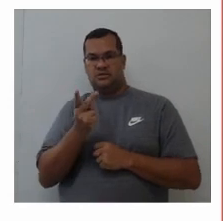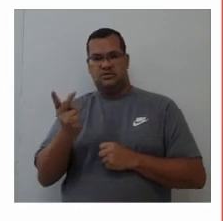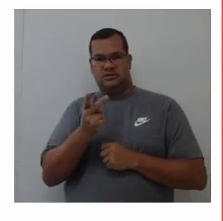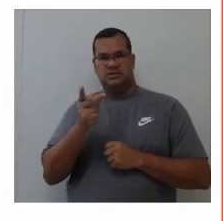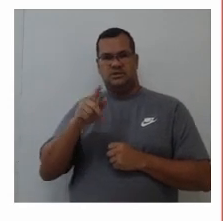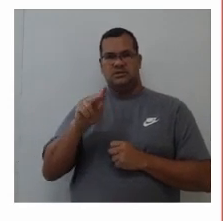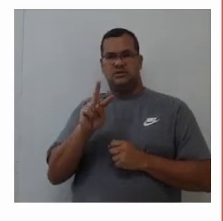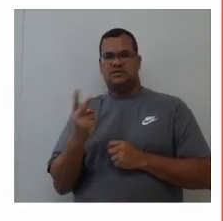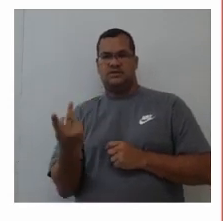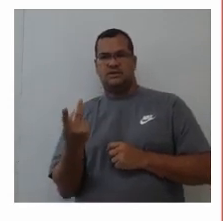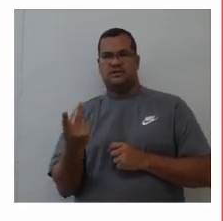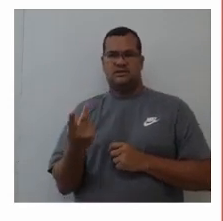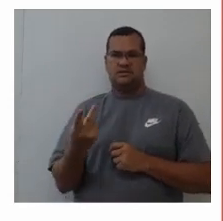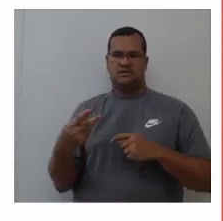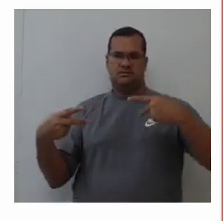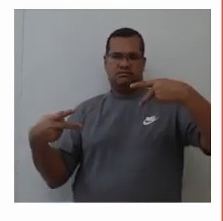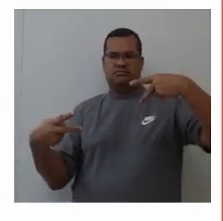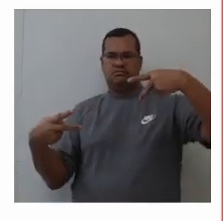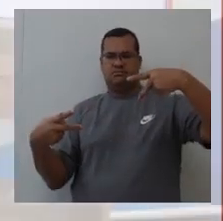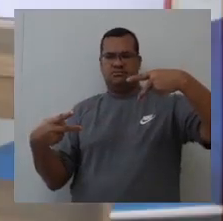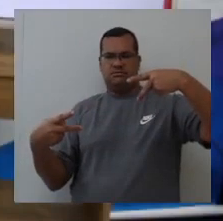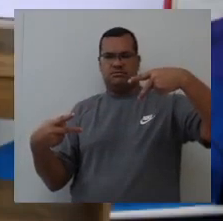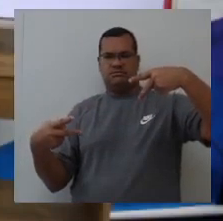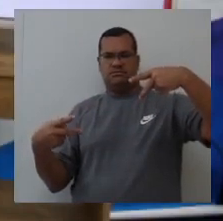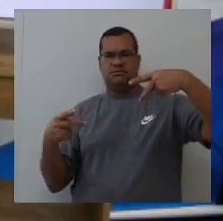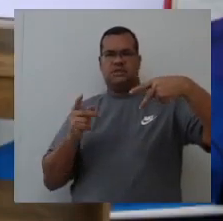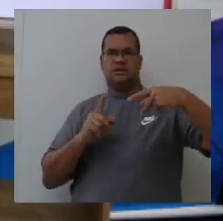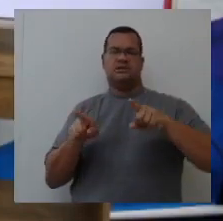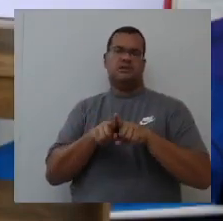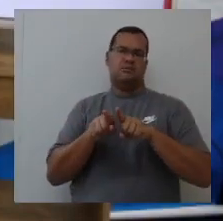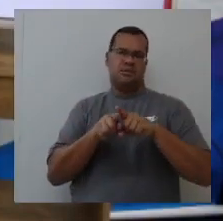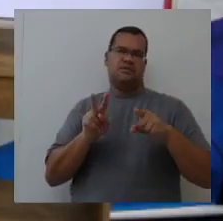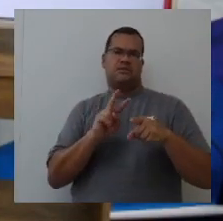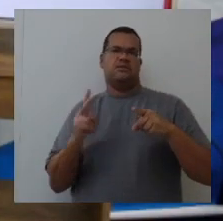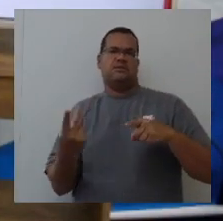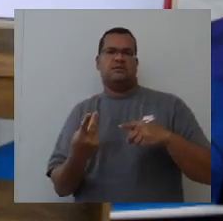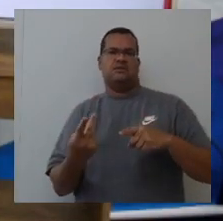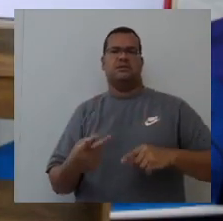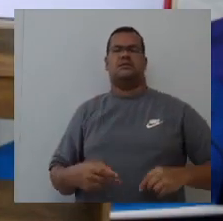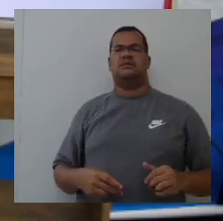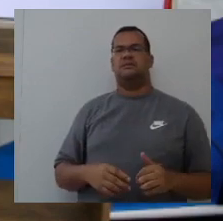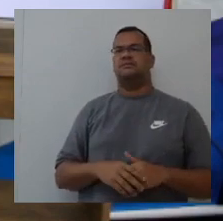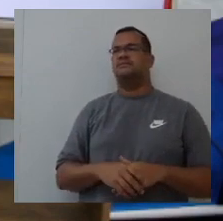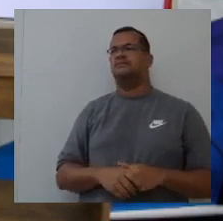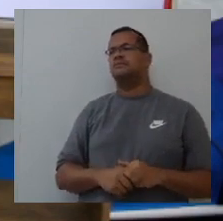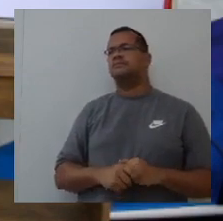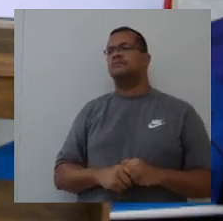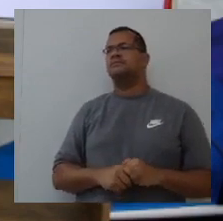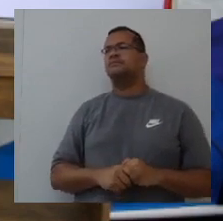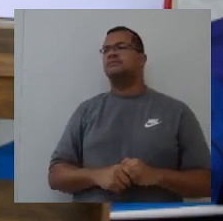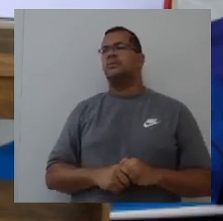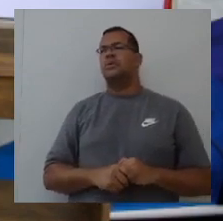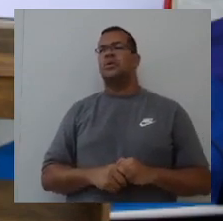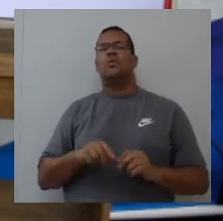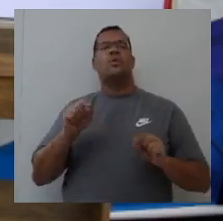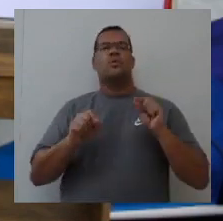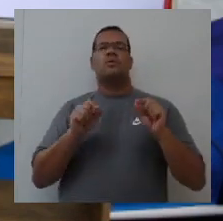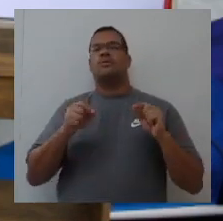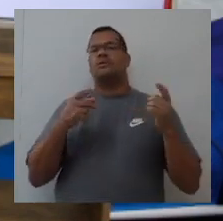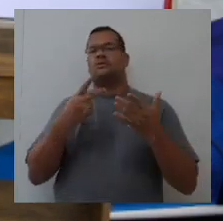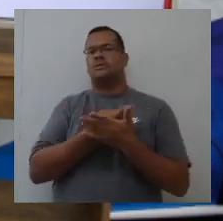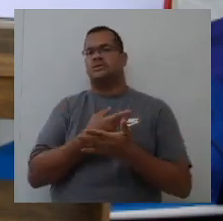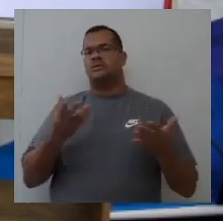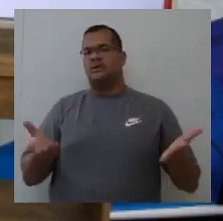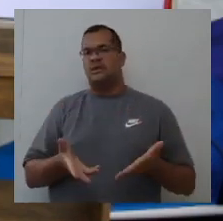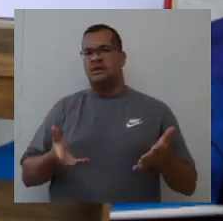são inversos, eles são complementares, então as tangentes dele serão tangentes inversas, tá certo? Olha o que vai acontecer aqui na prática,